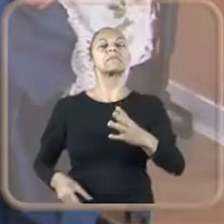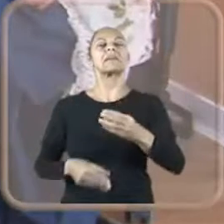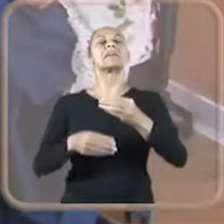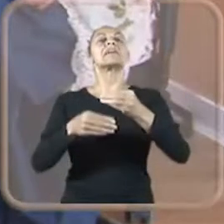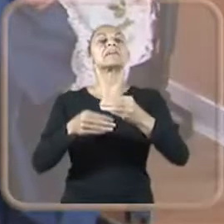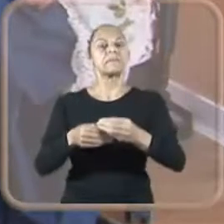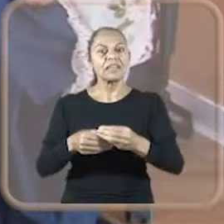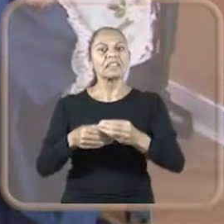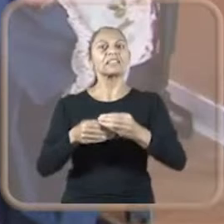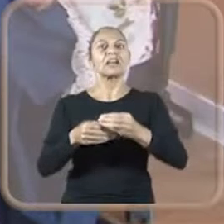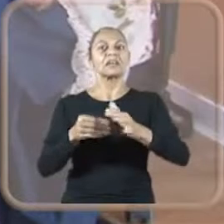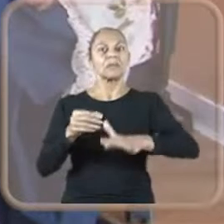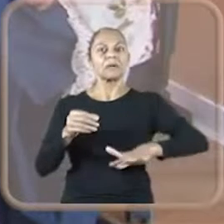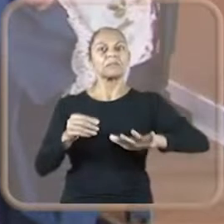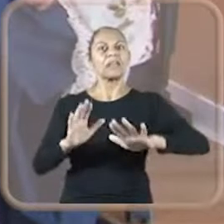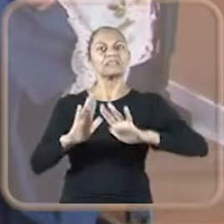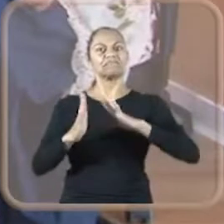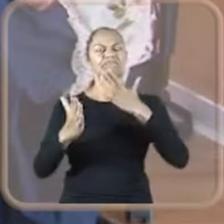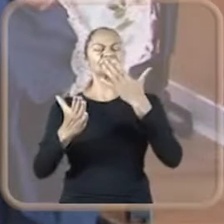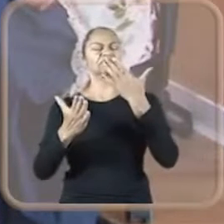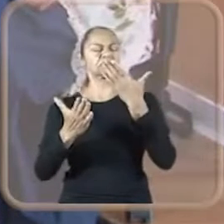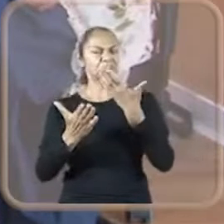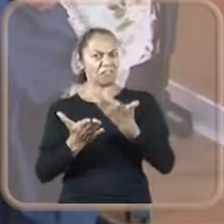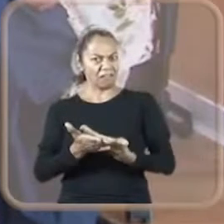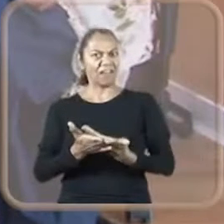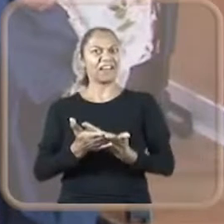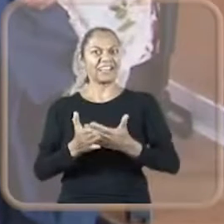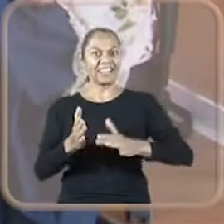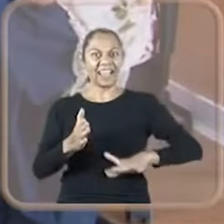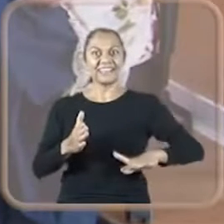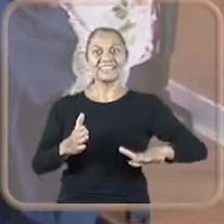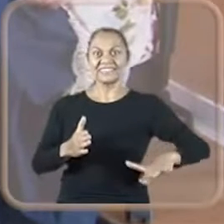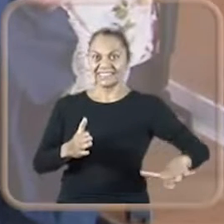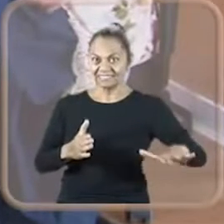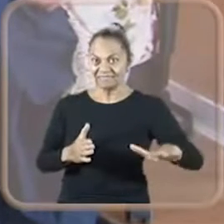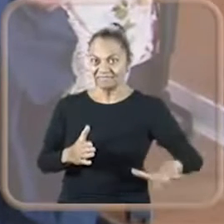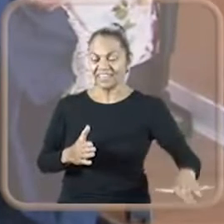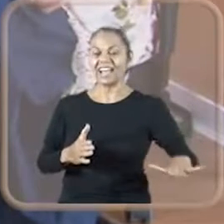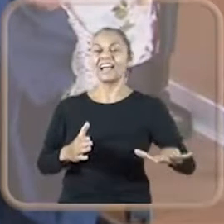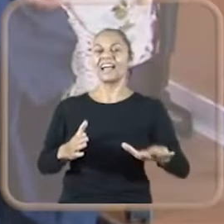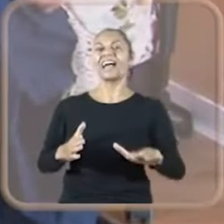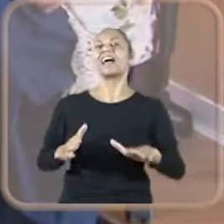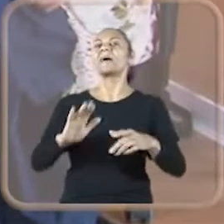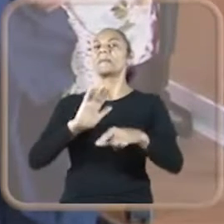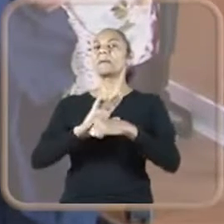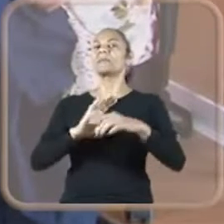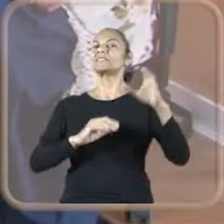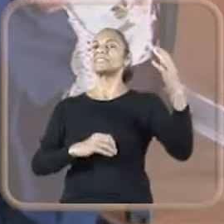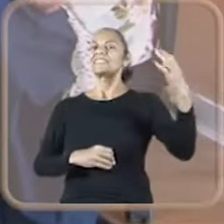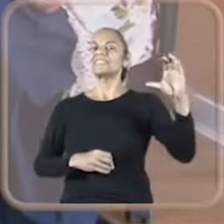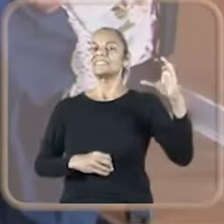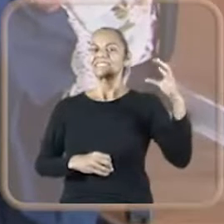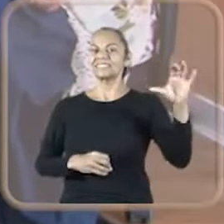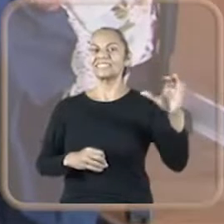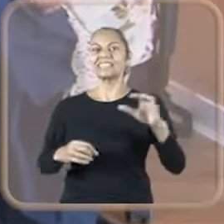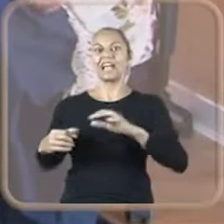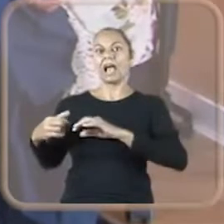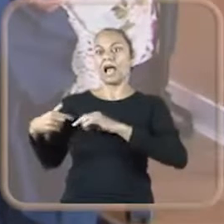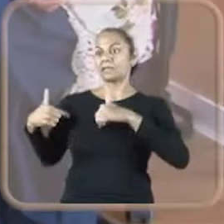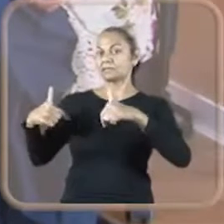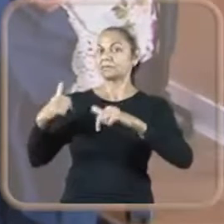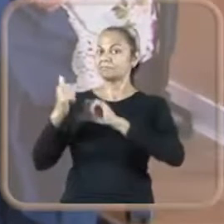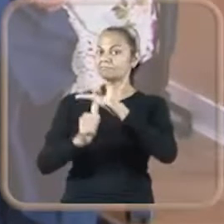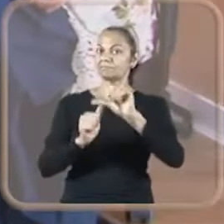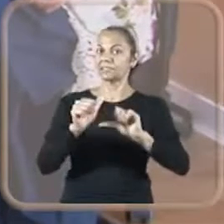ambiente escolar da Rede Municipal de Educação aqui do nosso município de Cariacica, não é, JR? Seja bem-vindo. Primeiro, muito